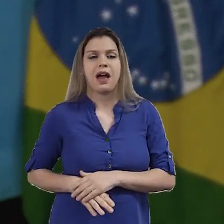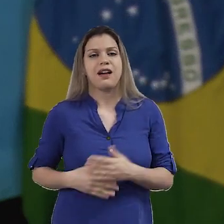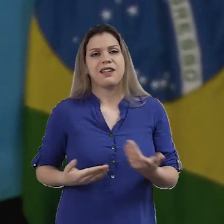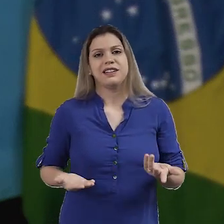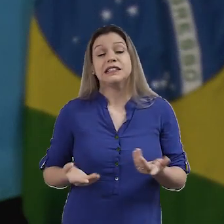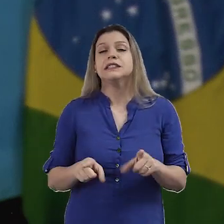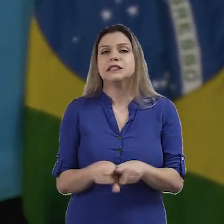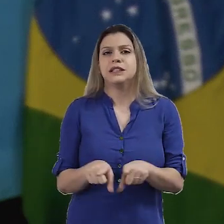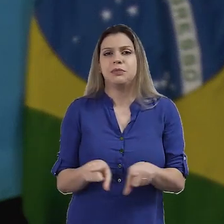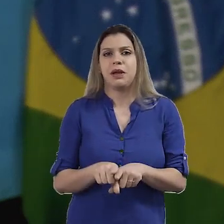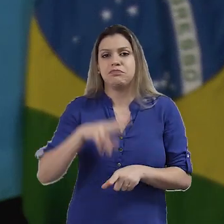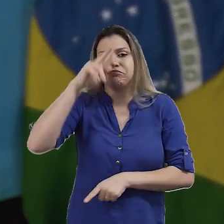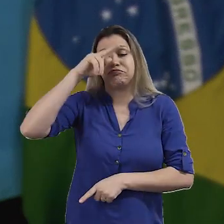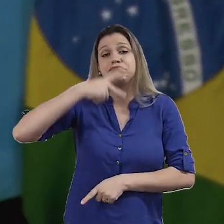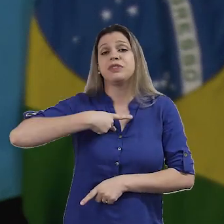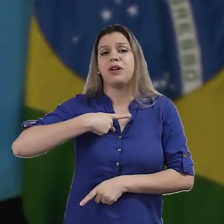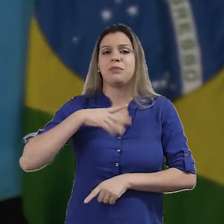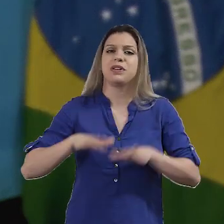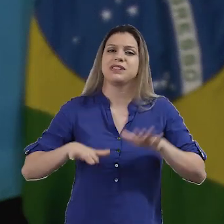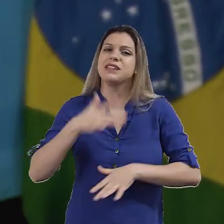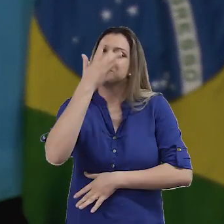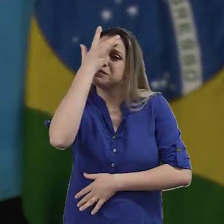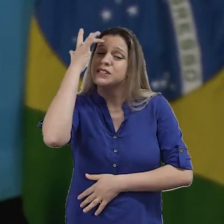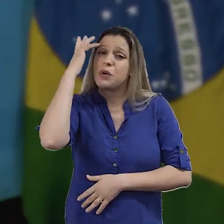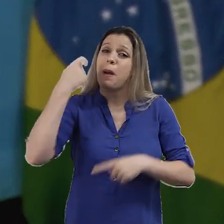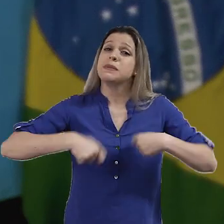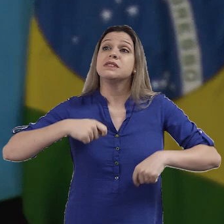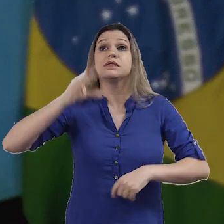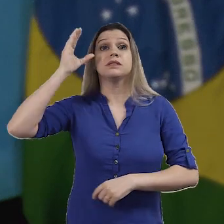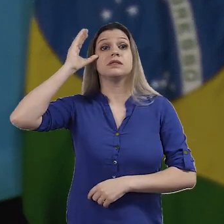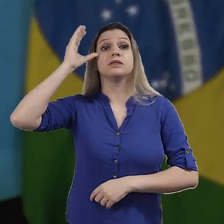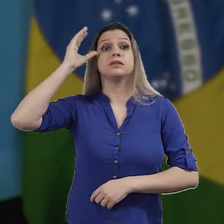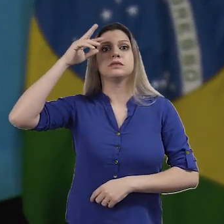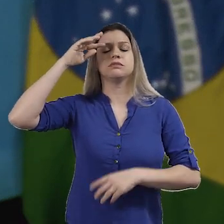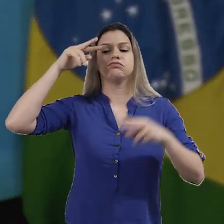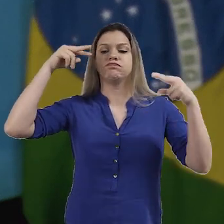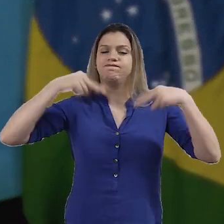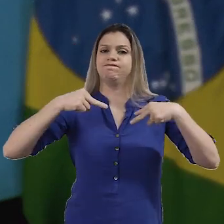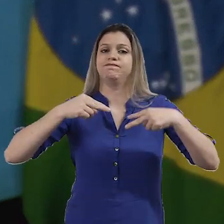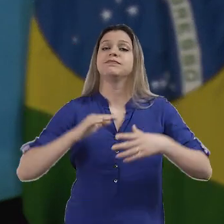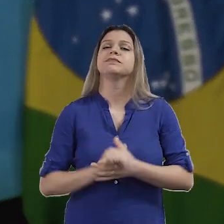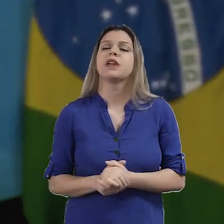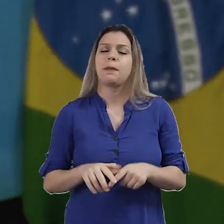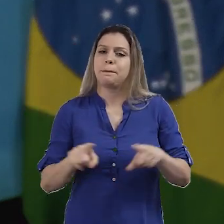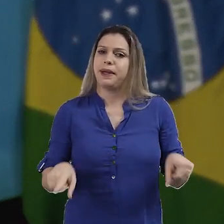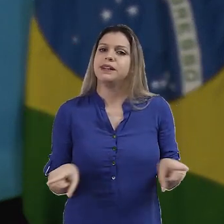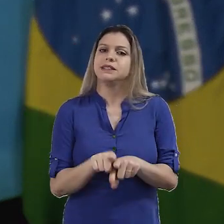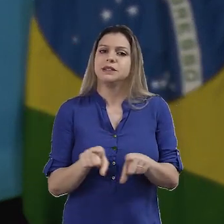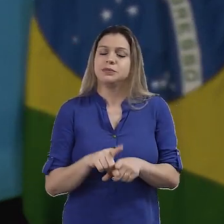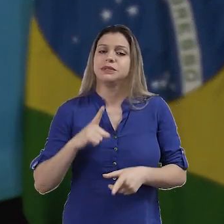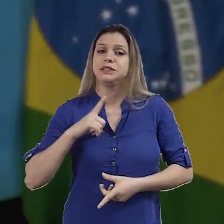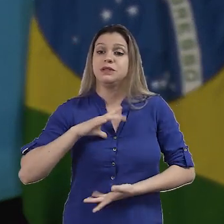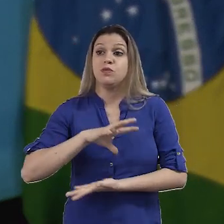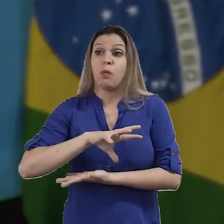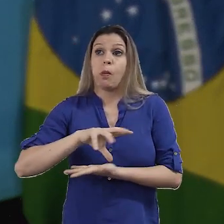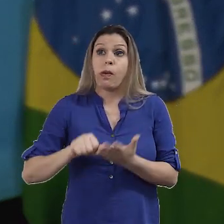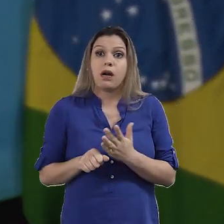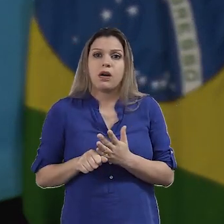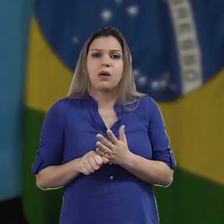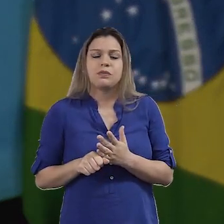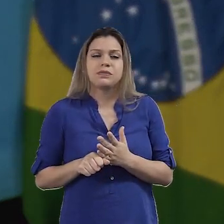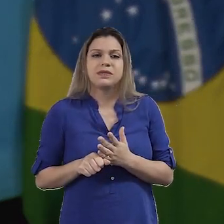é aquele caso pessoal que as pessoas precisam se observar. Mas a questão da corrupção